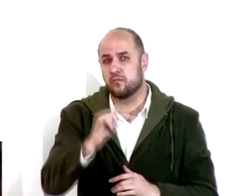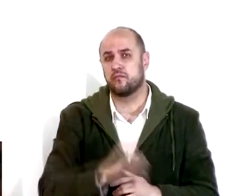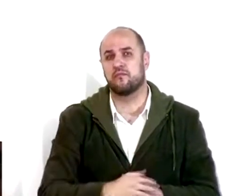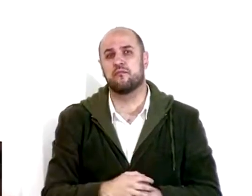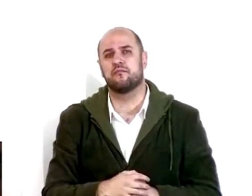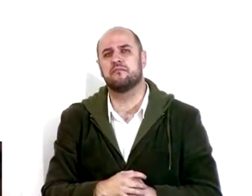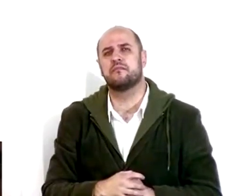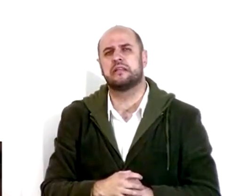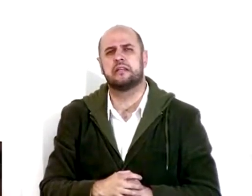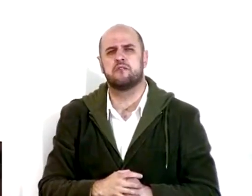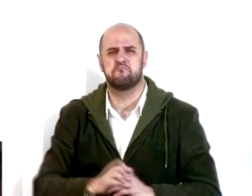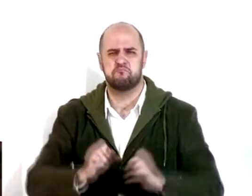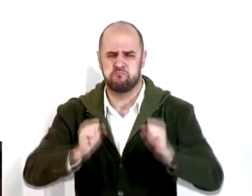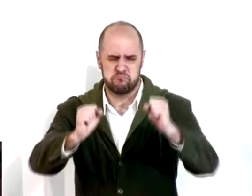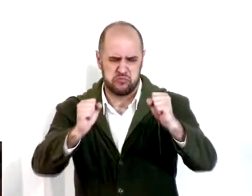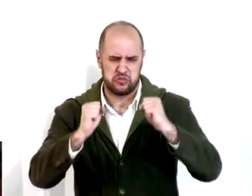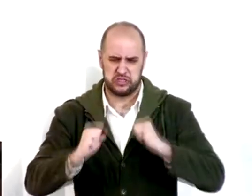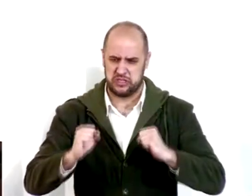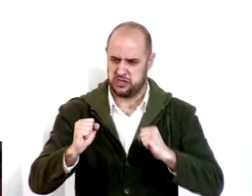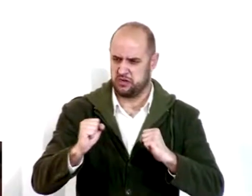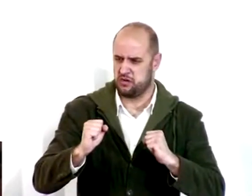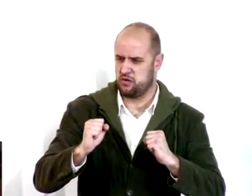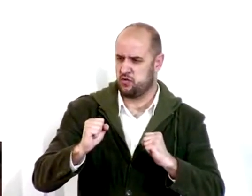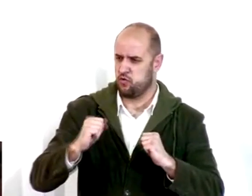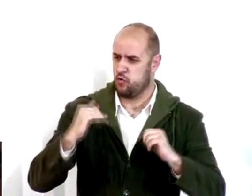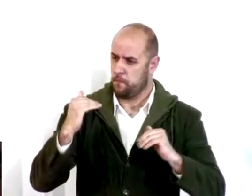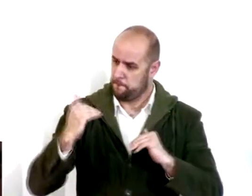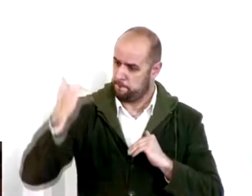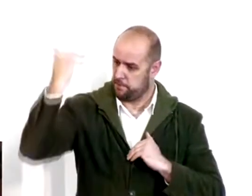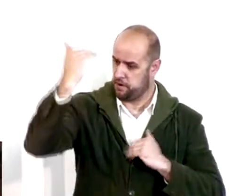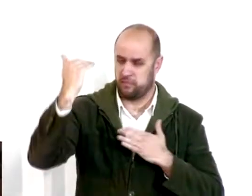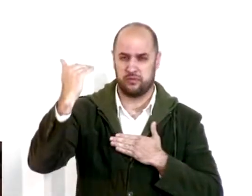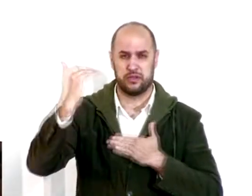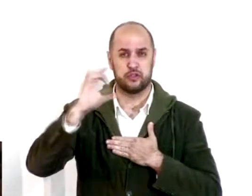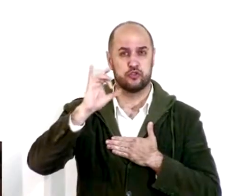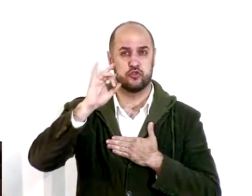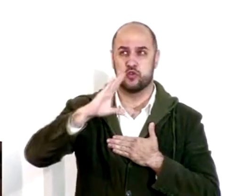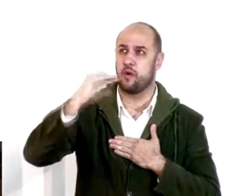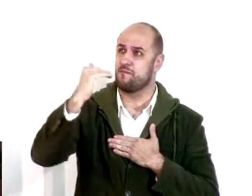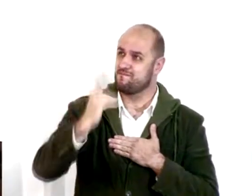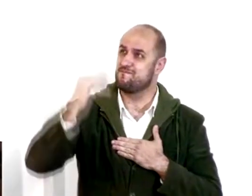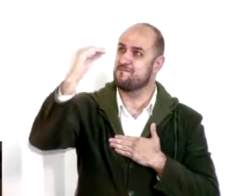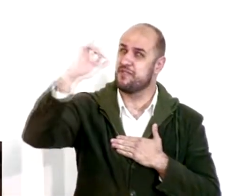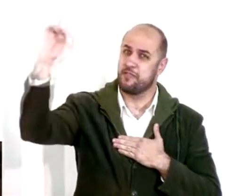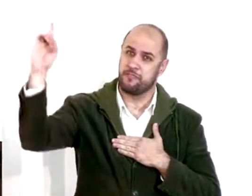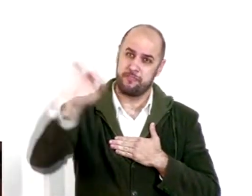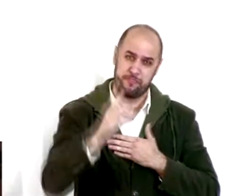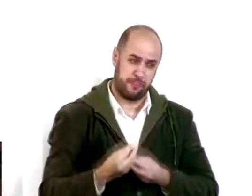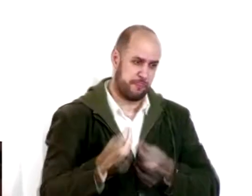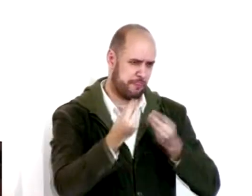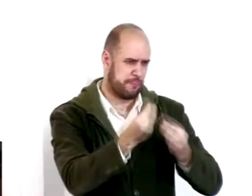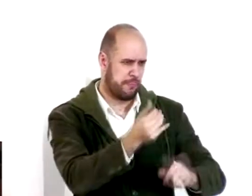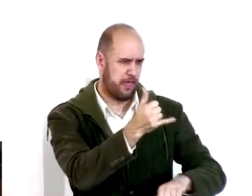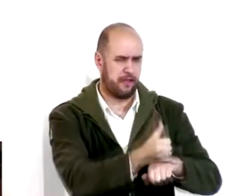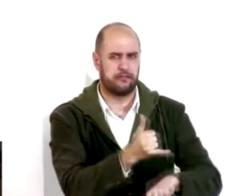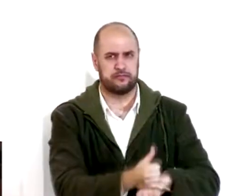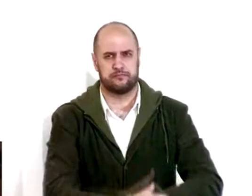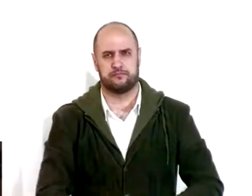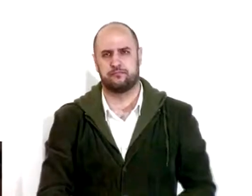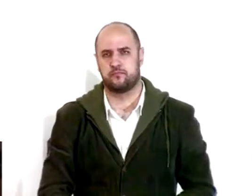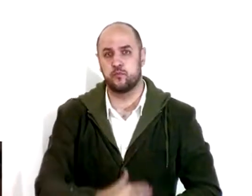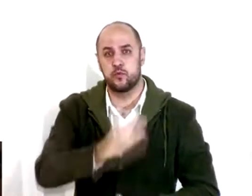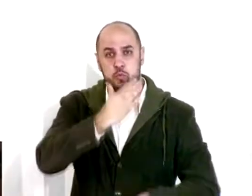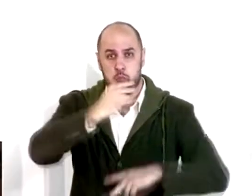nenhuma autoridade teria sobre mim, se de cima não te fosse dada. Pilatos,